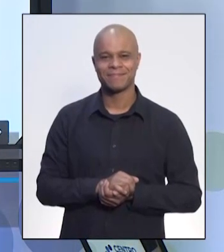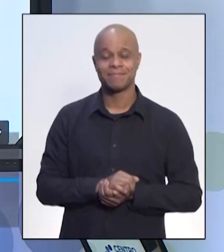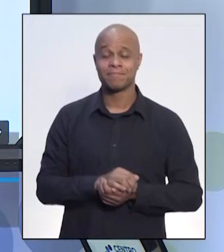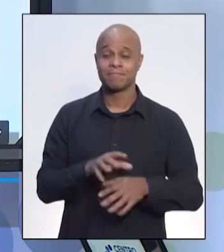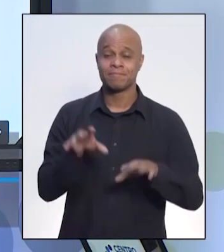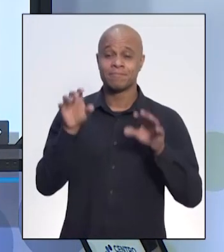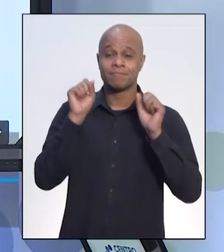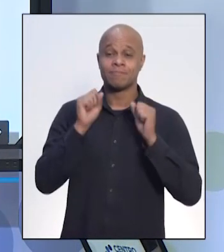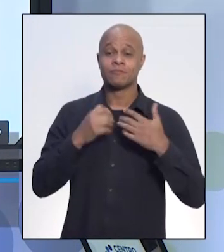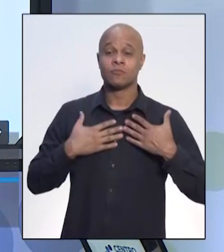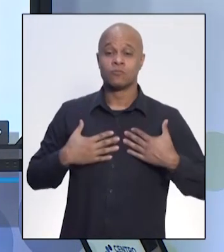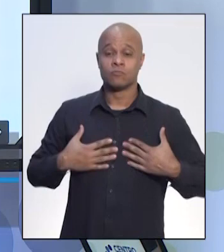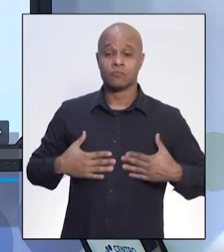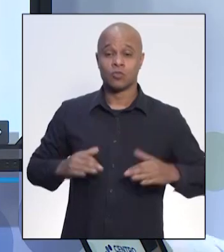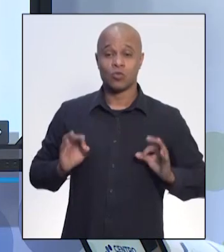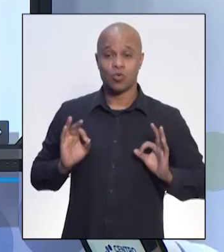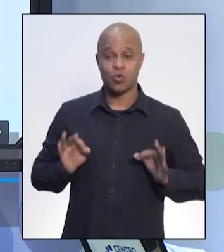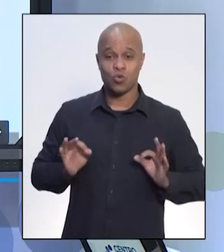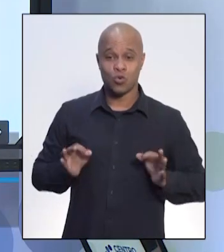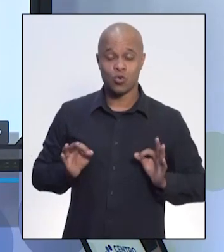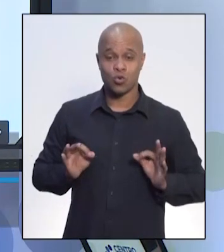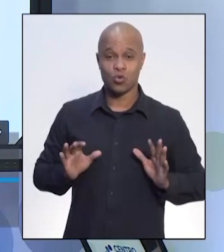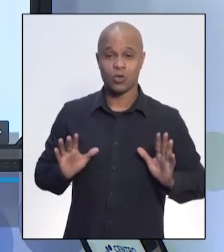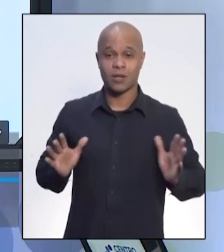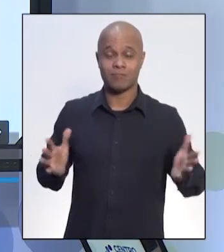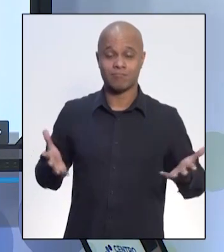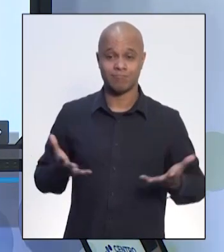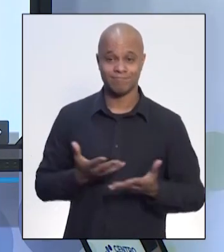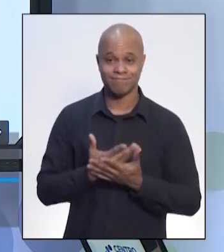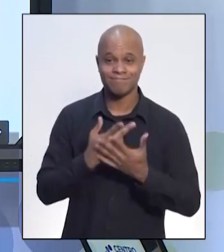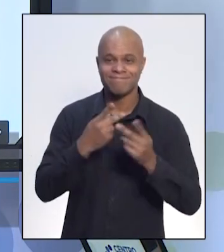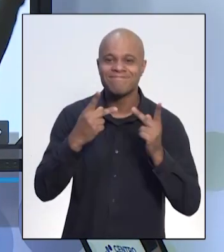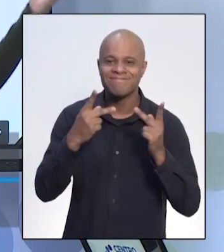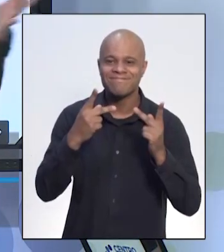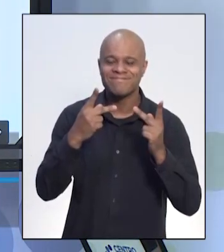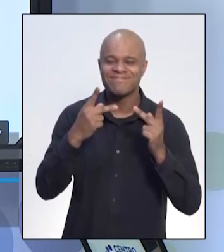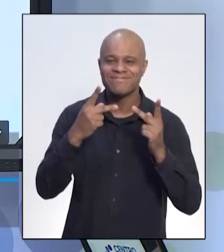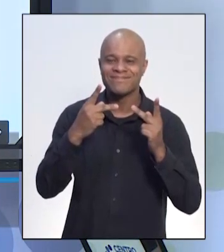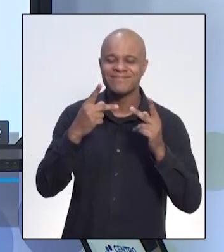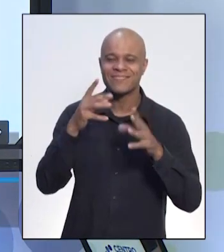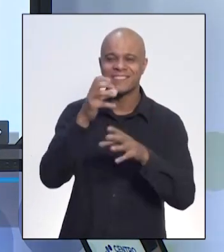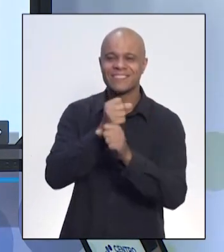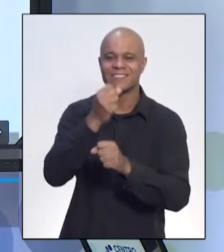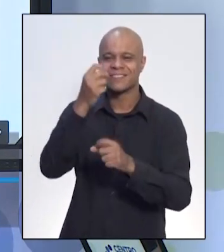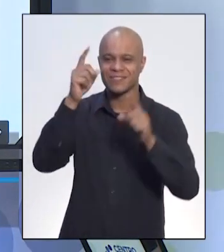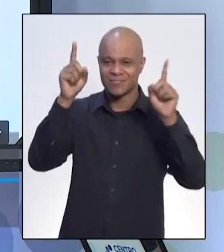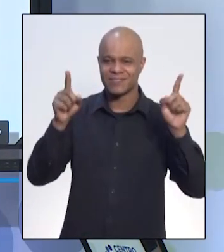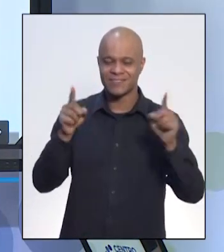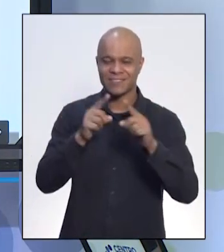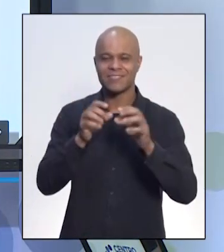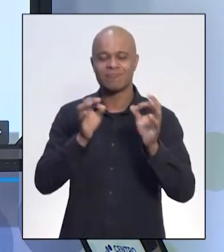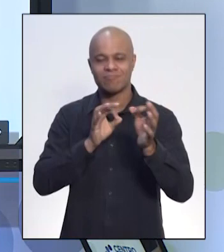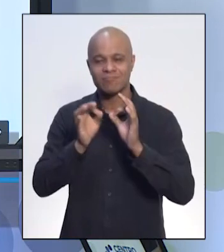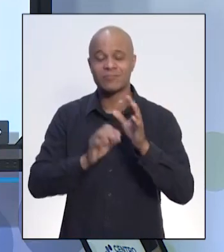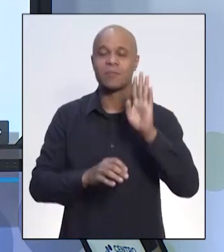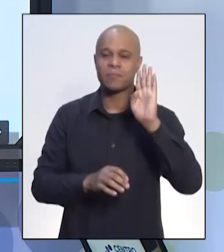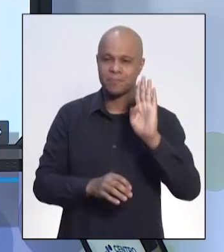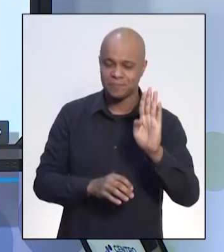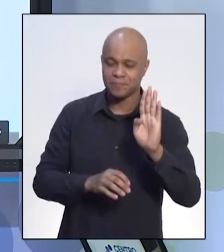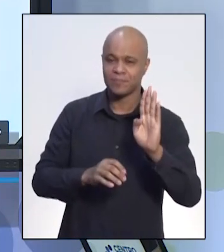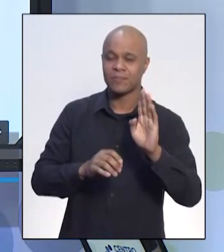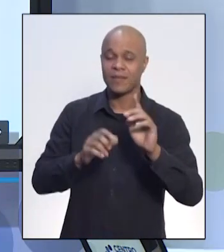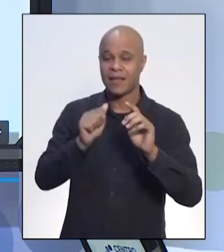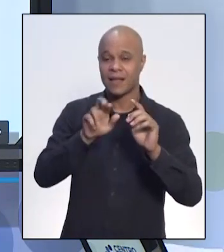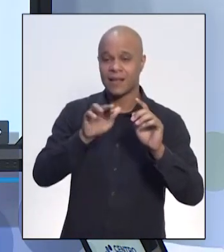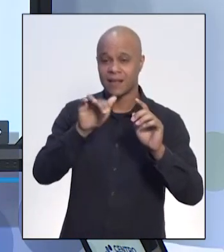O que era o item A mesmo? Perímetro. Somava os 3 lados, igual aos 60 e arrumava. O que era o item B mesmo? Era a